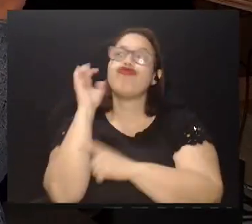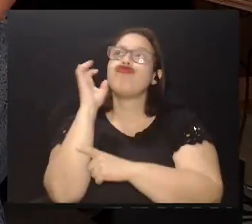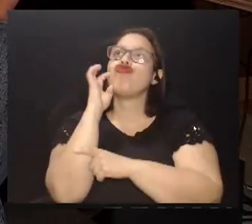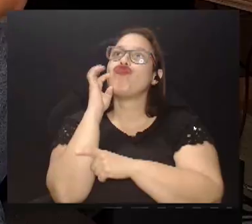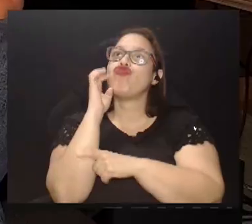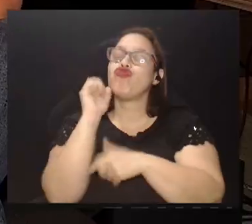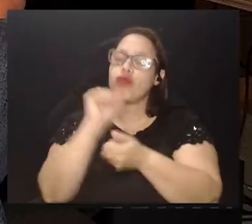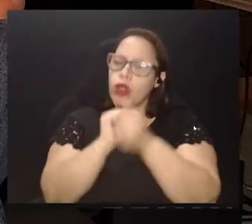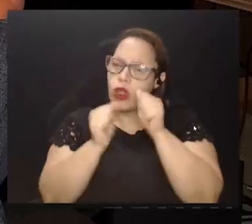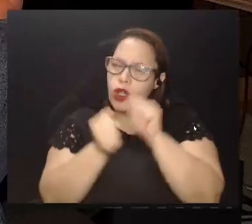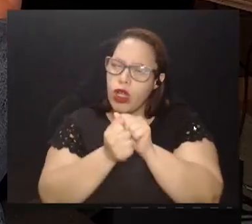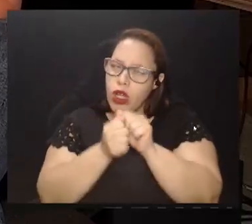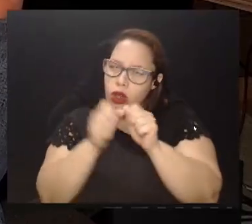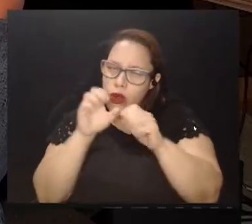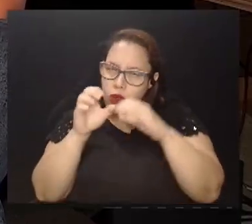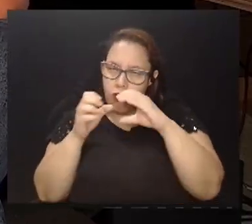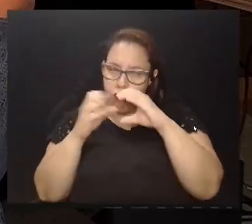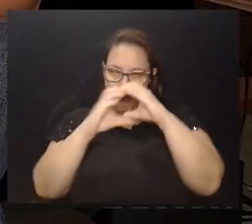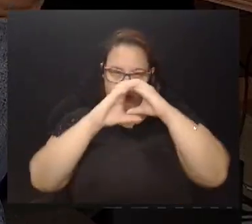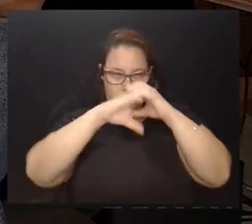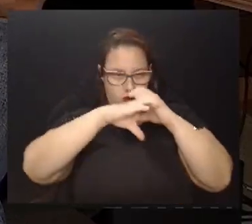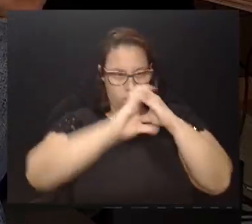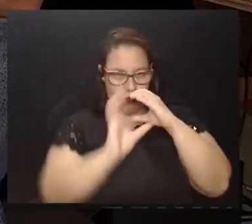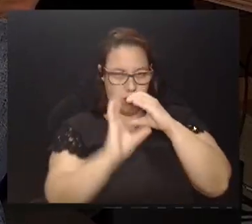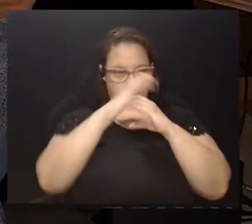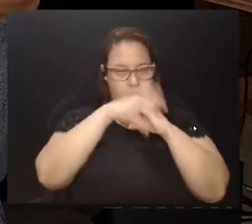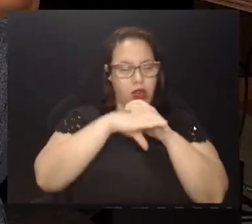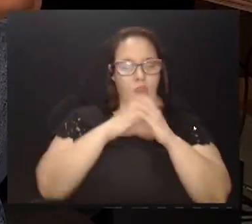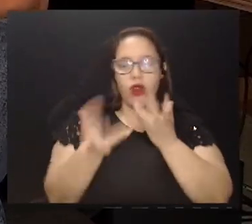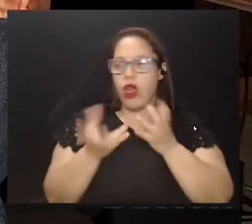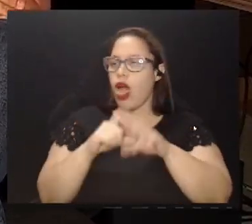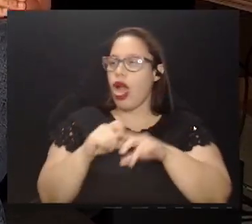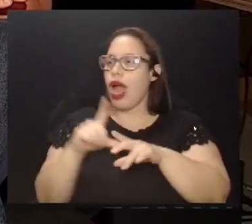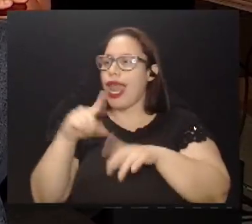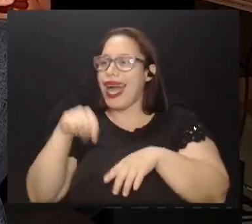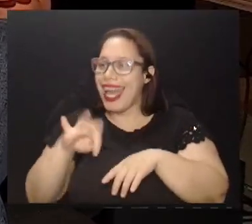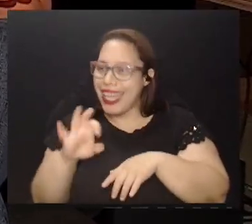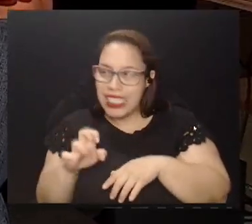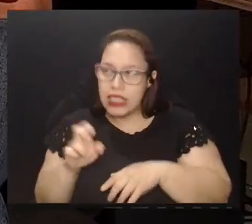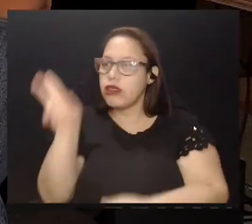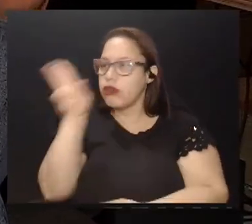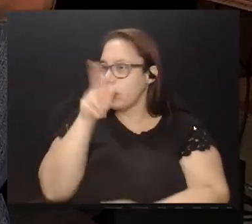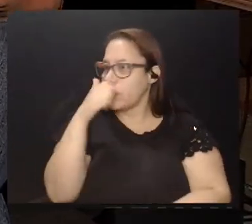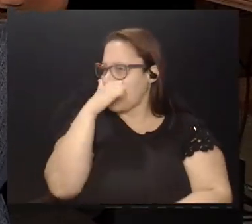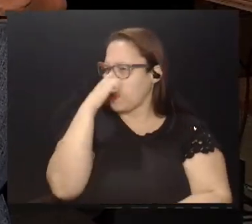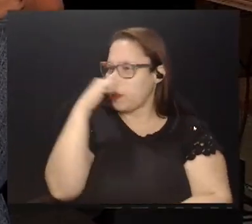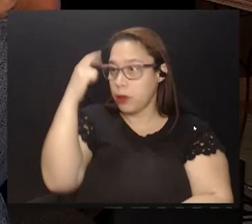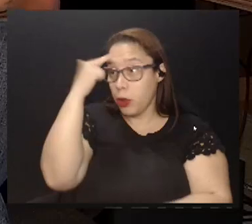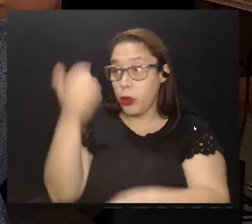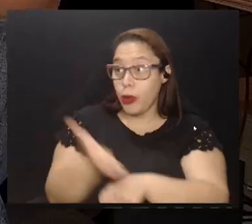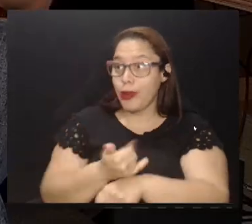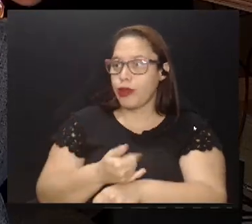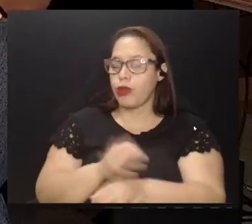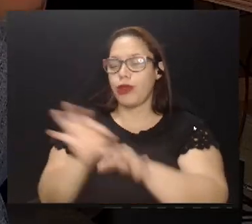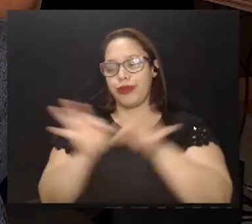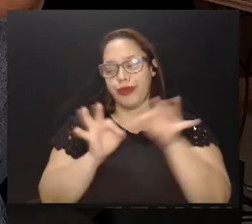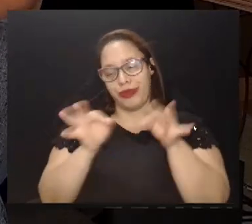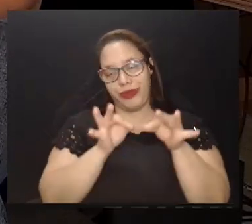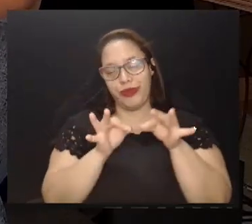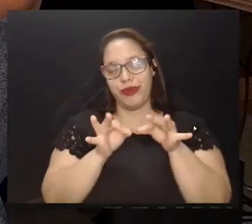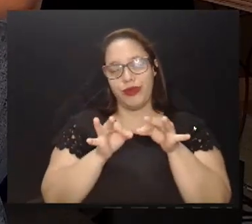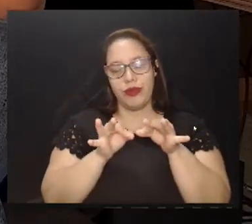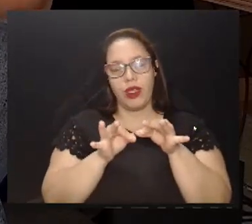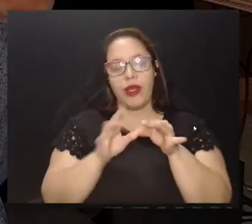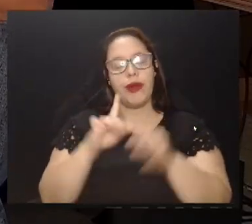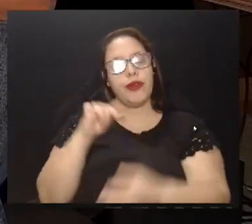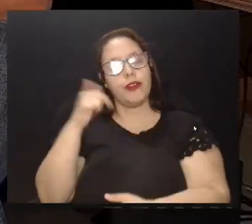usar, qual é a textura que a imagem vai ter. Então tudo isso começa a ser pensado antes do planejamento. Tem muita etapa que é depois, mas no começo vem